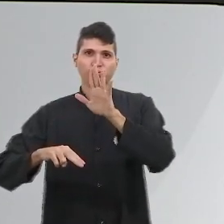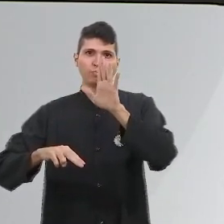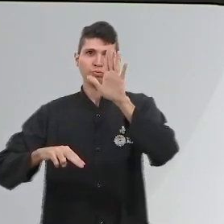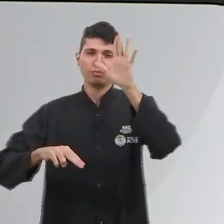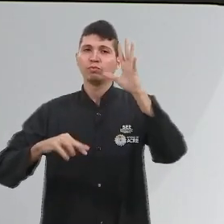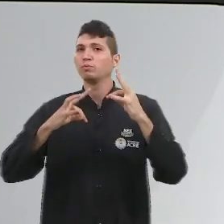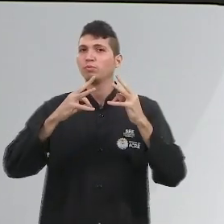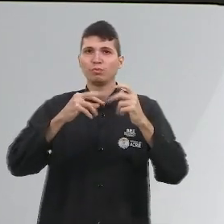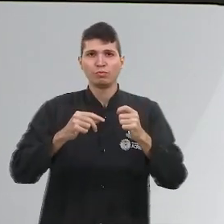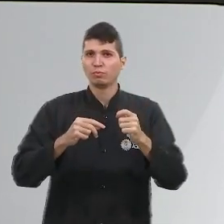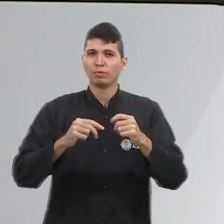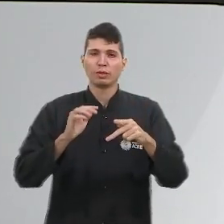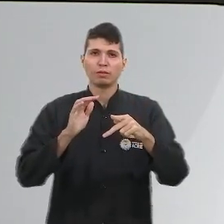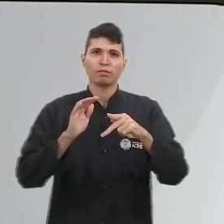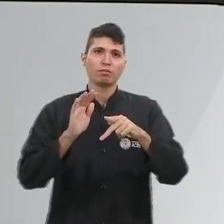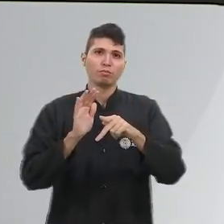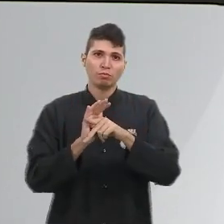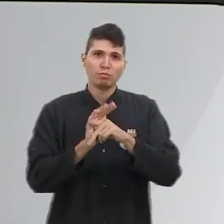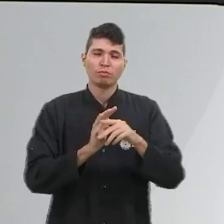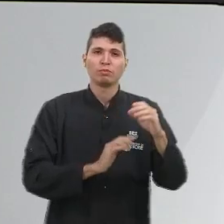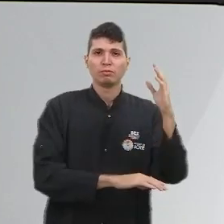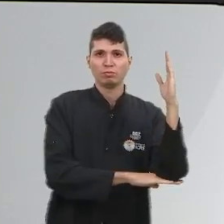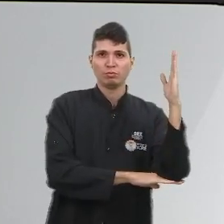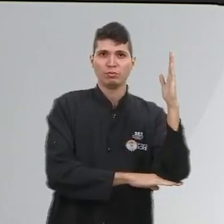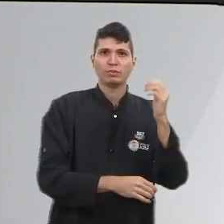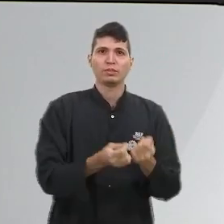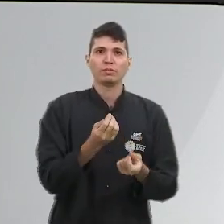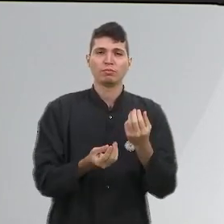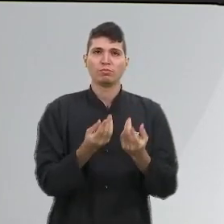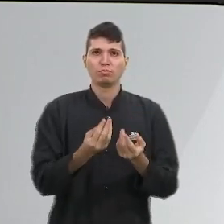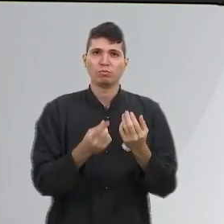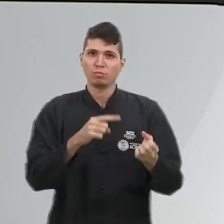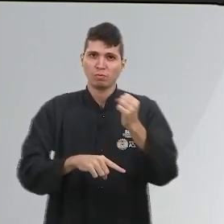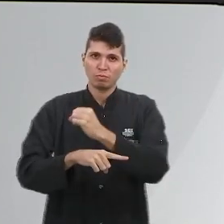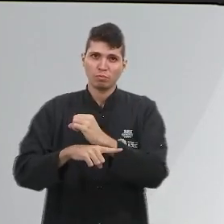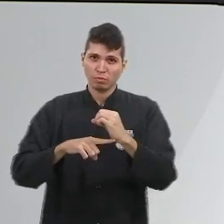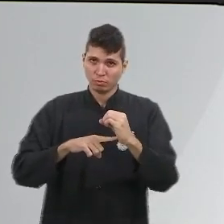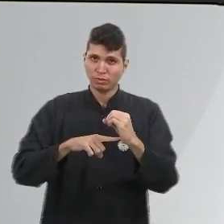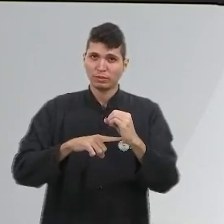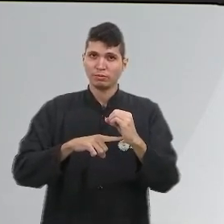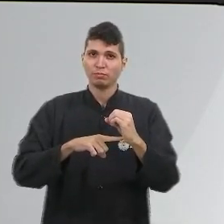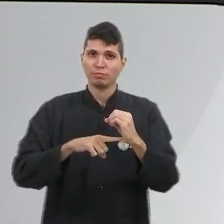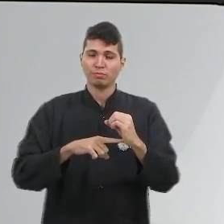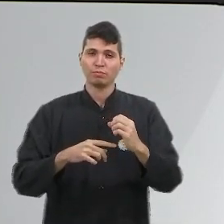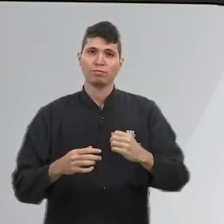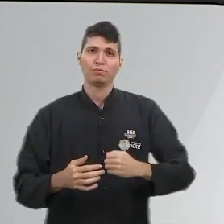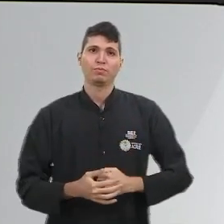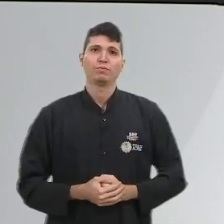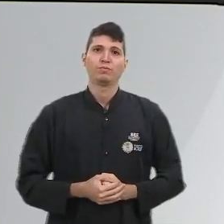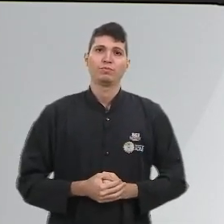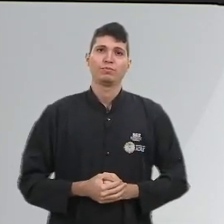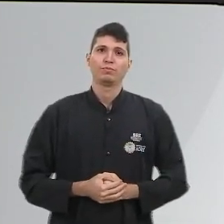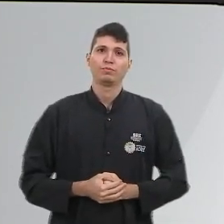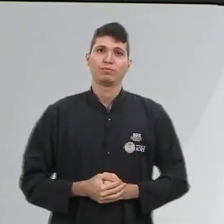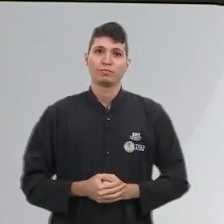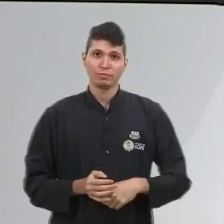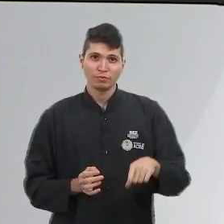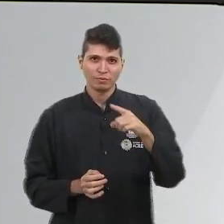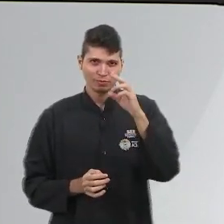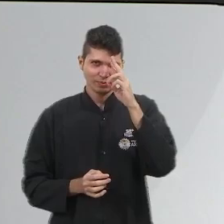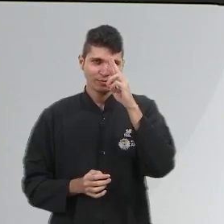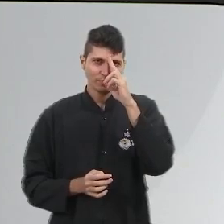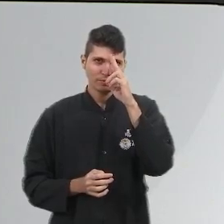vegetal que era queimado, produto orgânico produzido ali a partir da carbonização da madeira. Lembra que nós estamos falando